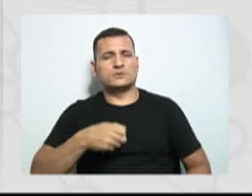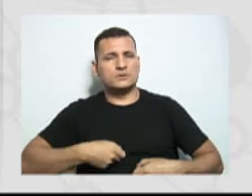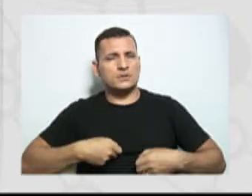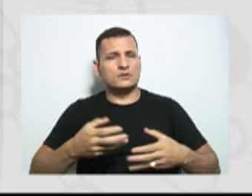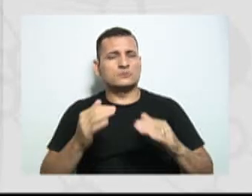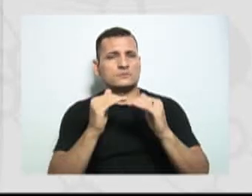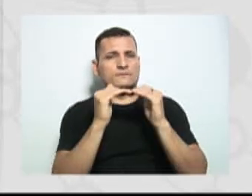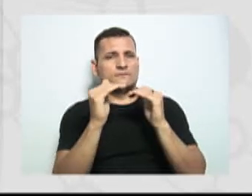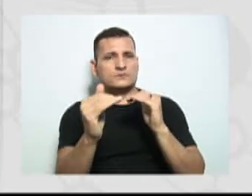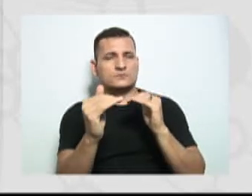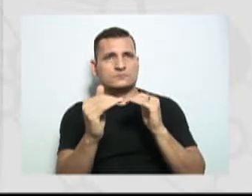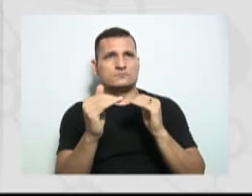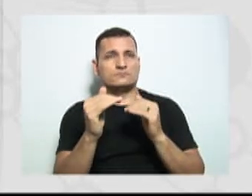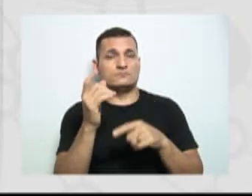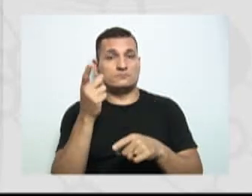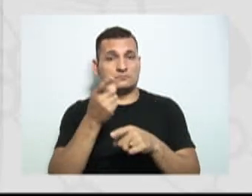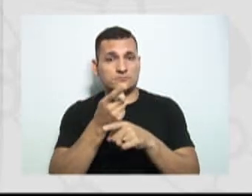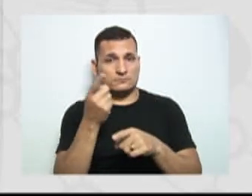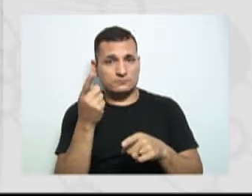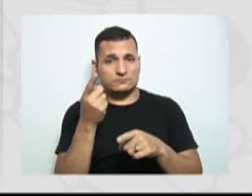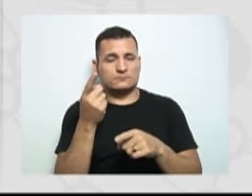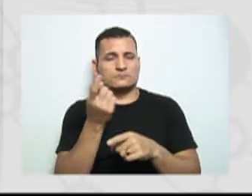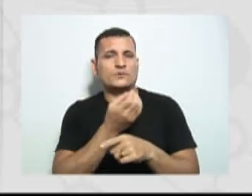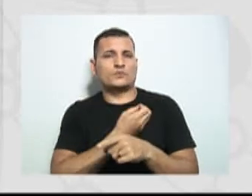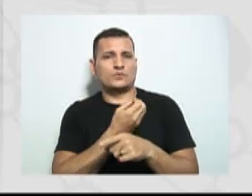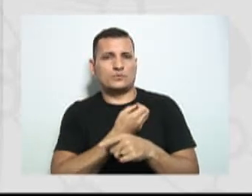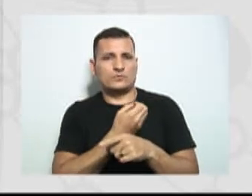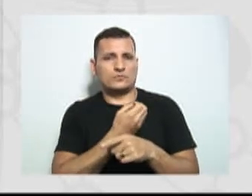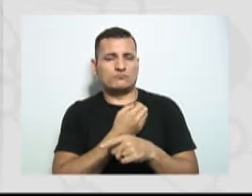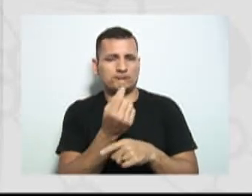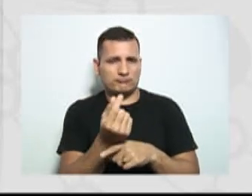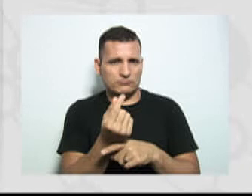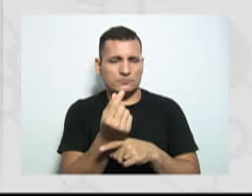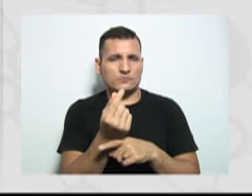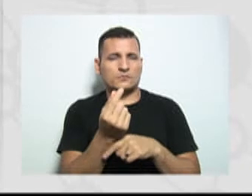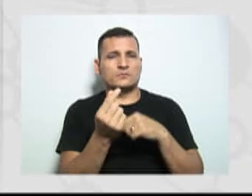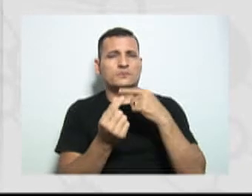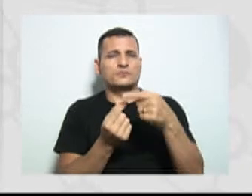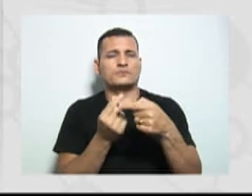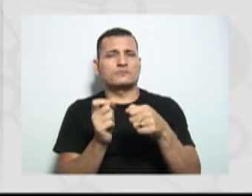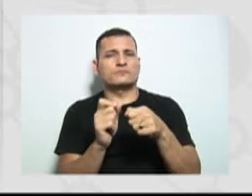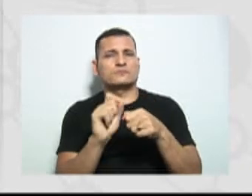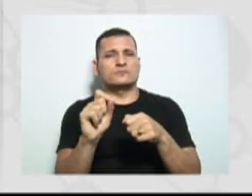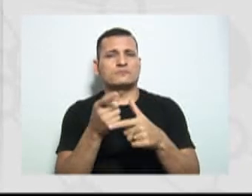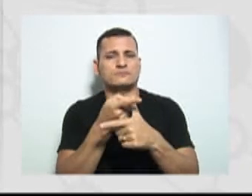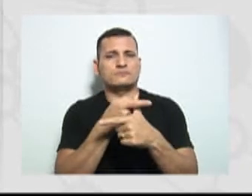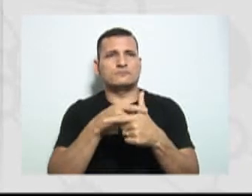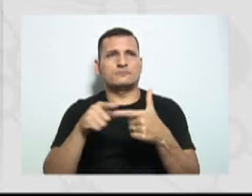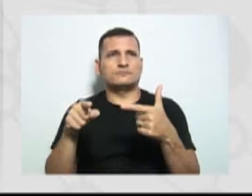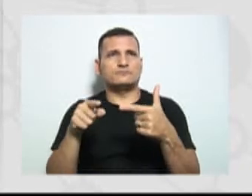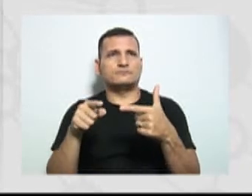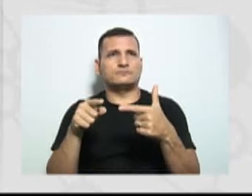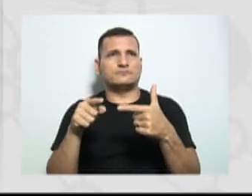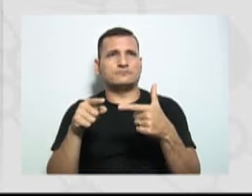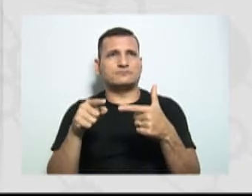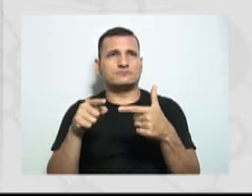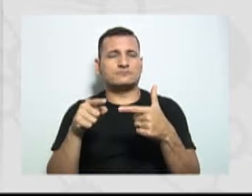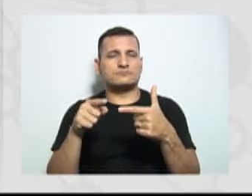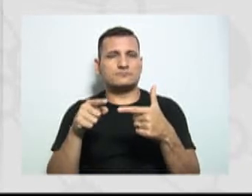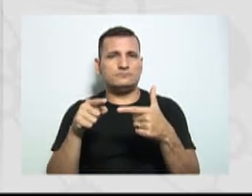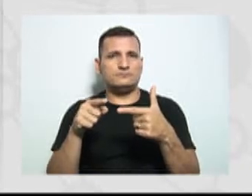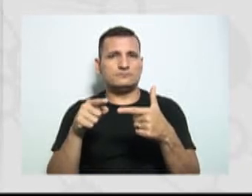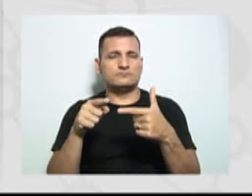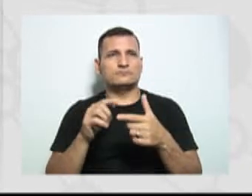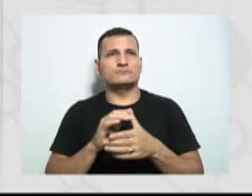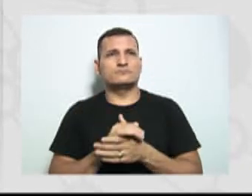que eu vou fazer? Eu achei os valores, eu vou simplesmente fazer uma divisão. Vou pegar o valor que eu achei dos meus custos